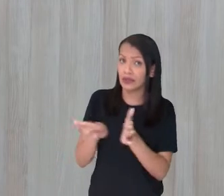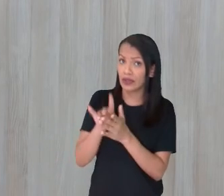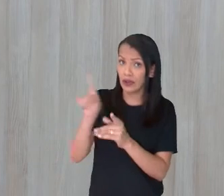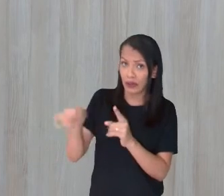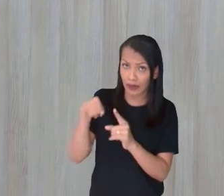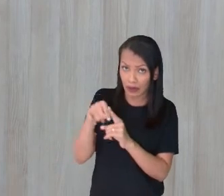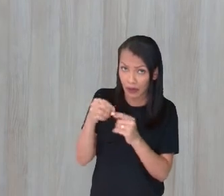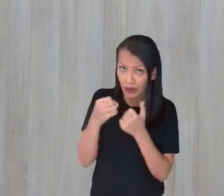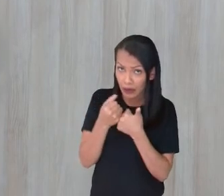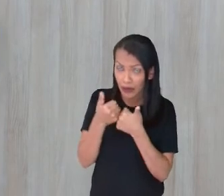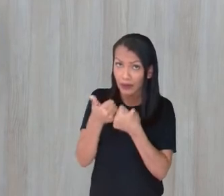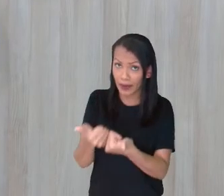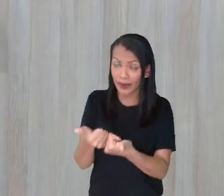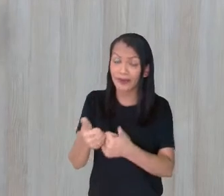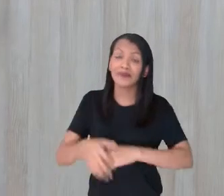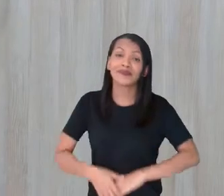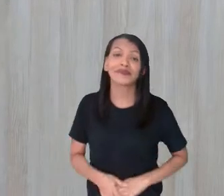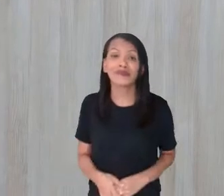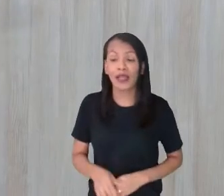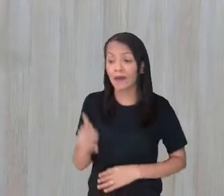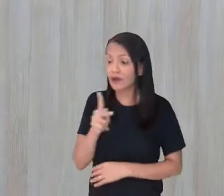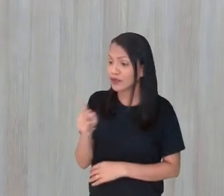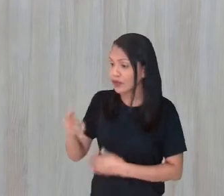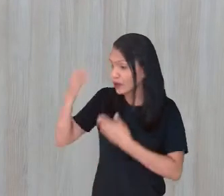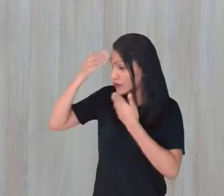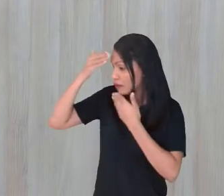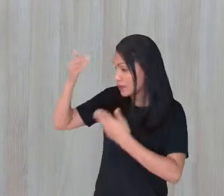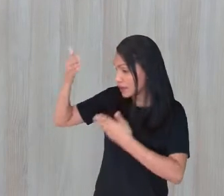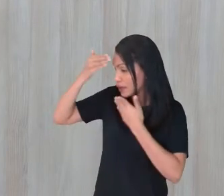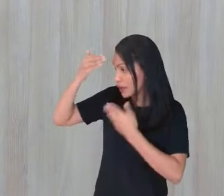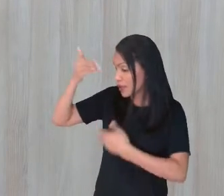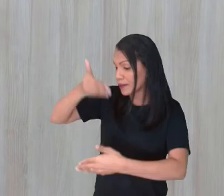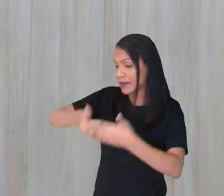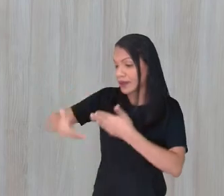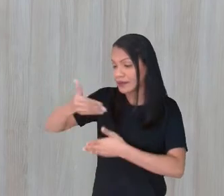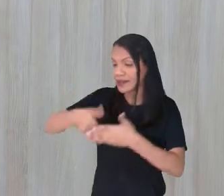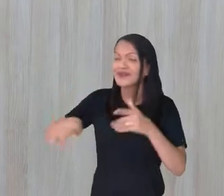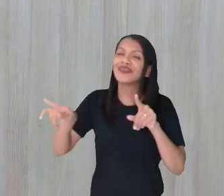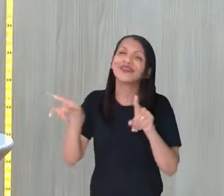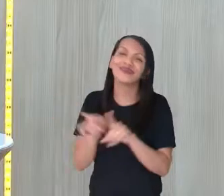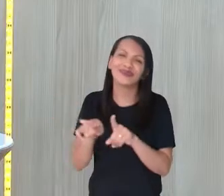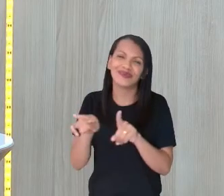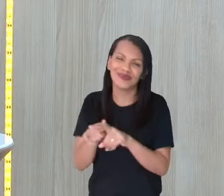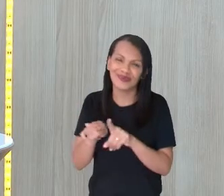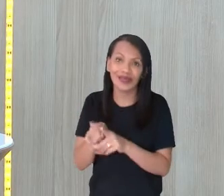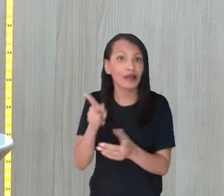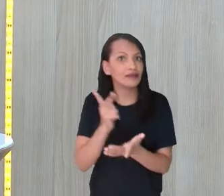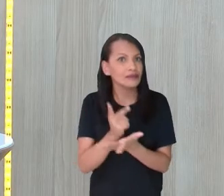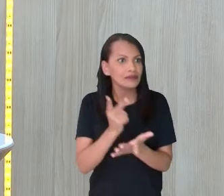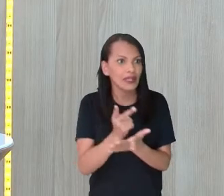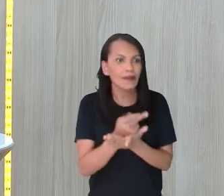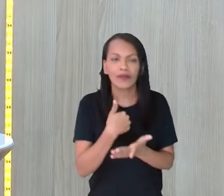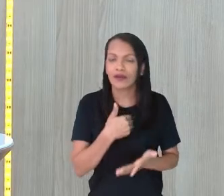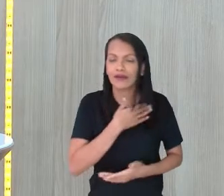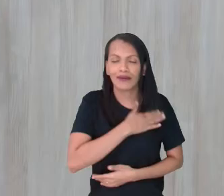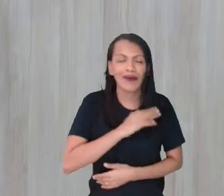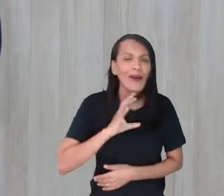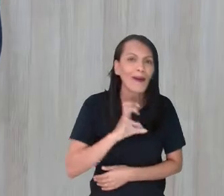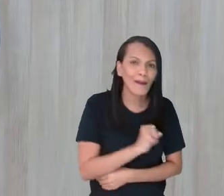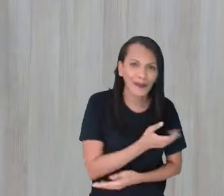objetivo, tudo bem? Então, ó, professora Cláudia, muito obrigada por sua participação. Por nada, professora Carla, sempre à disposição.